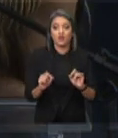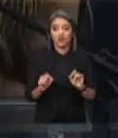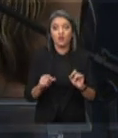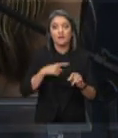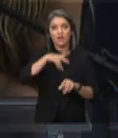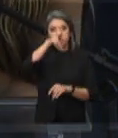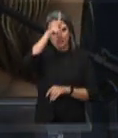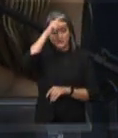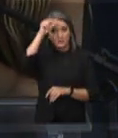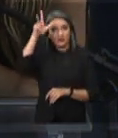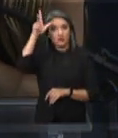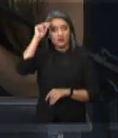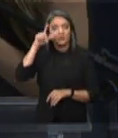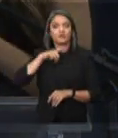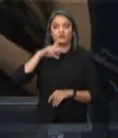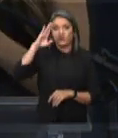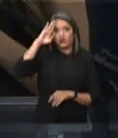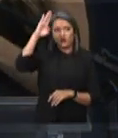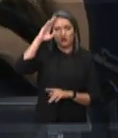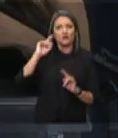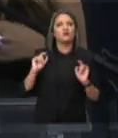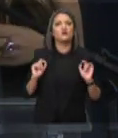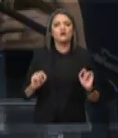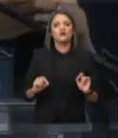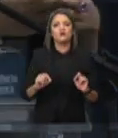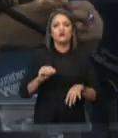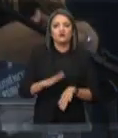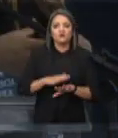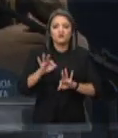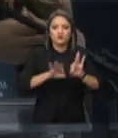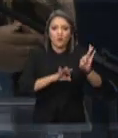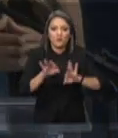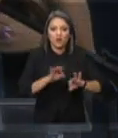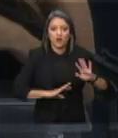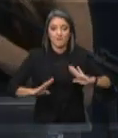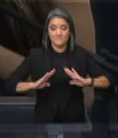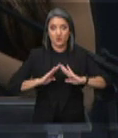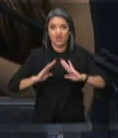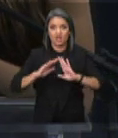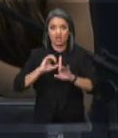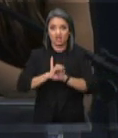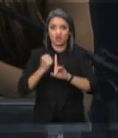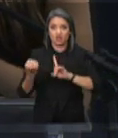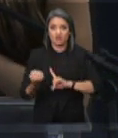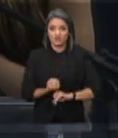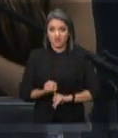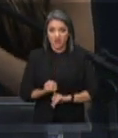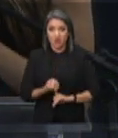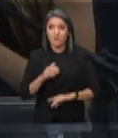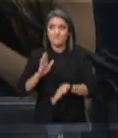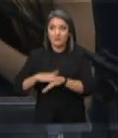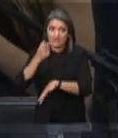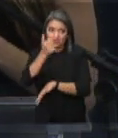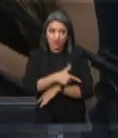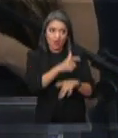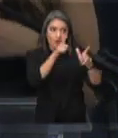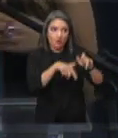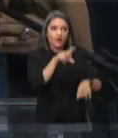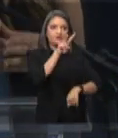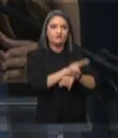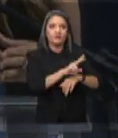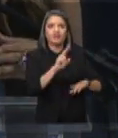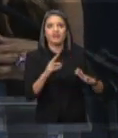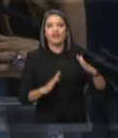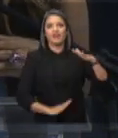as prefeituras possam priorizar muito mais os programas de moradia social aos espaços de acolhimento nós precisamos garantir